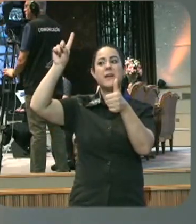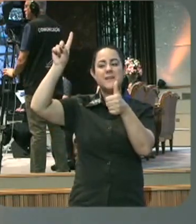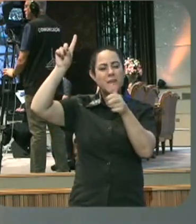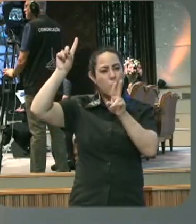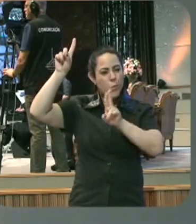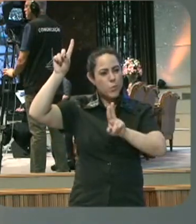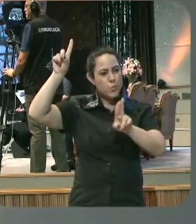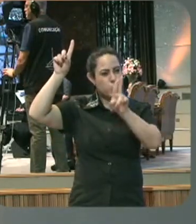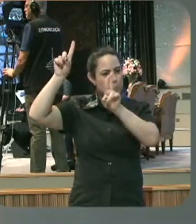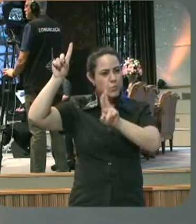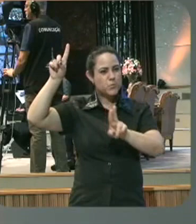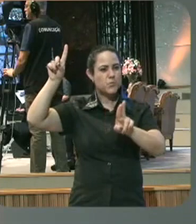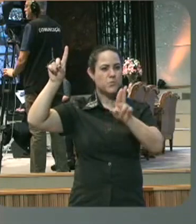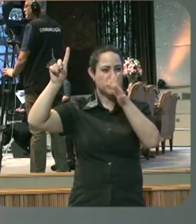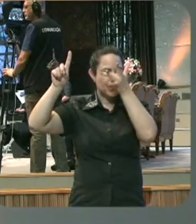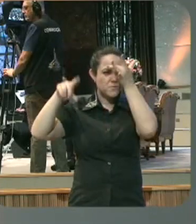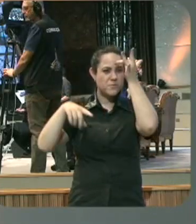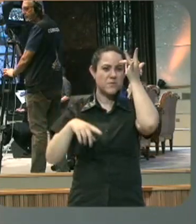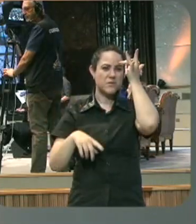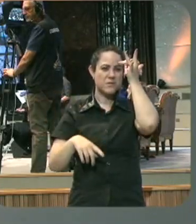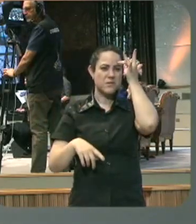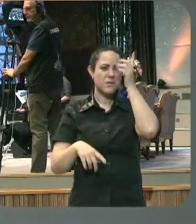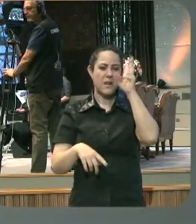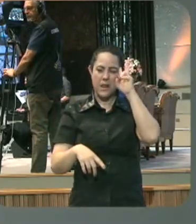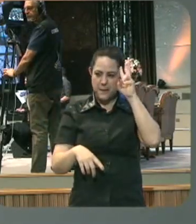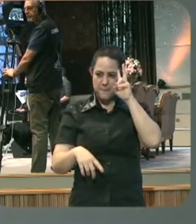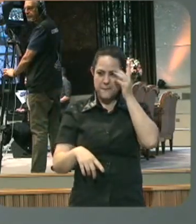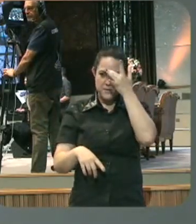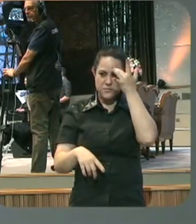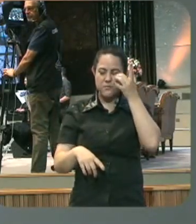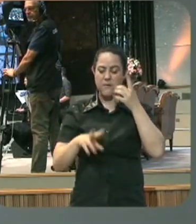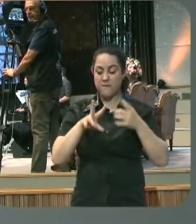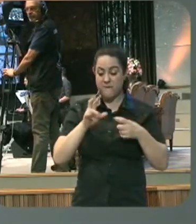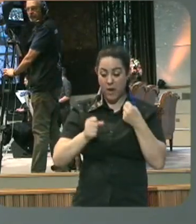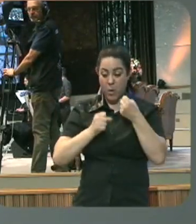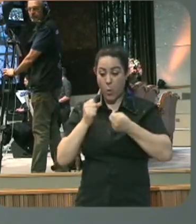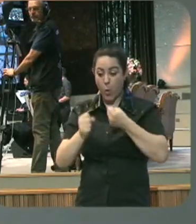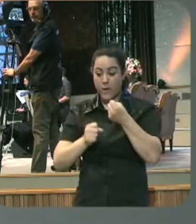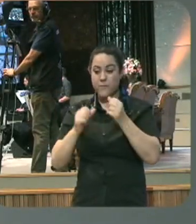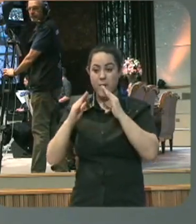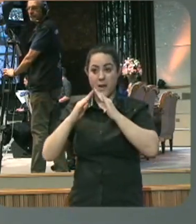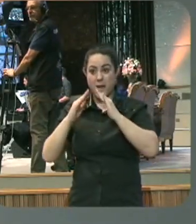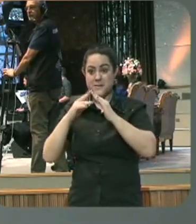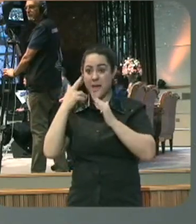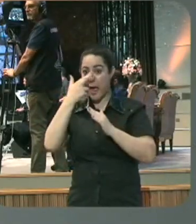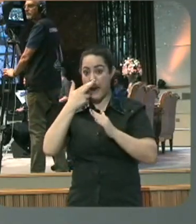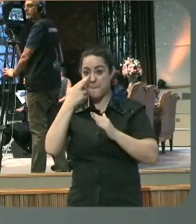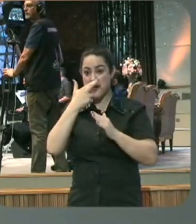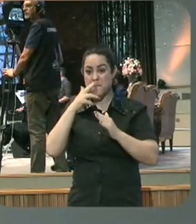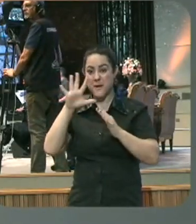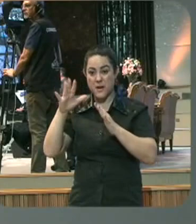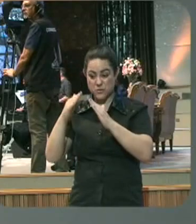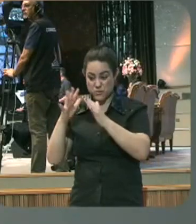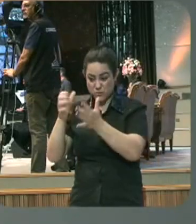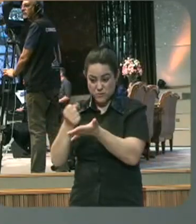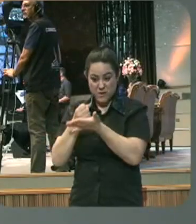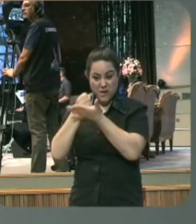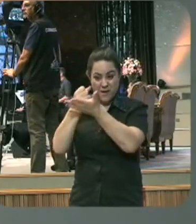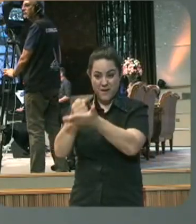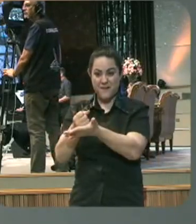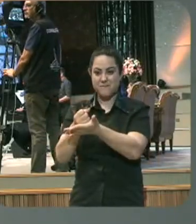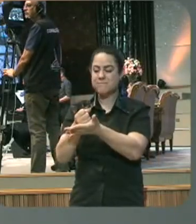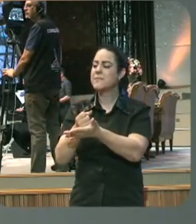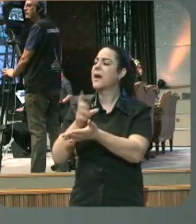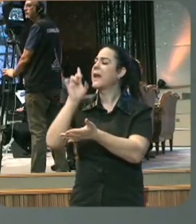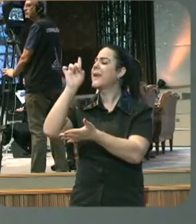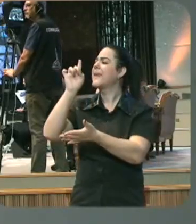lembra aqueles lá que vão correndo na casa de Raabe para ser carregador de mudança? Quem